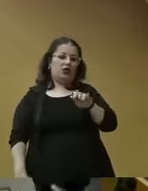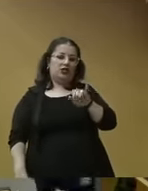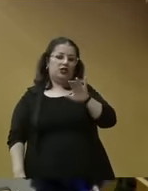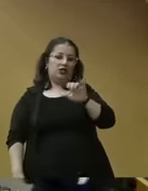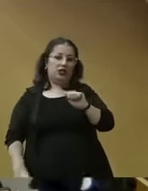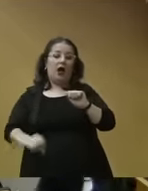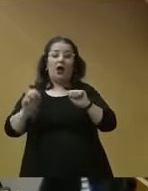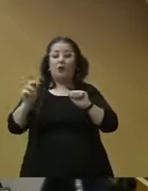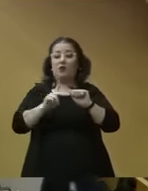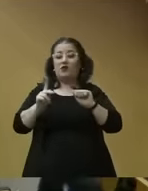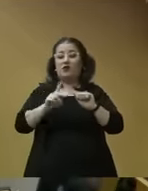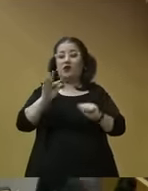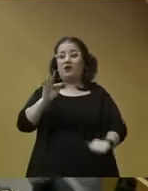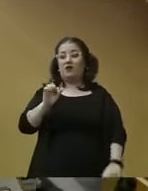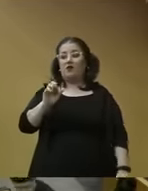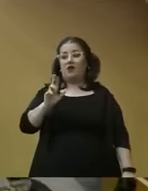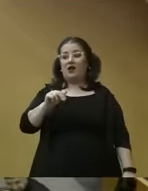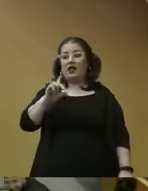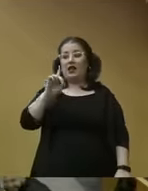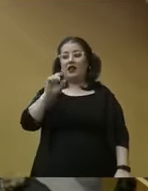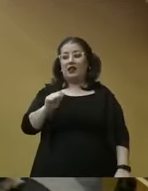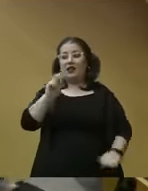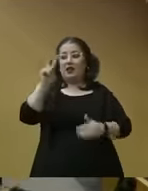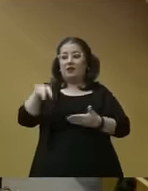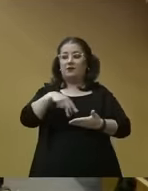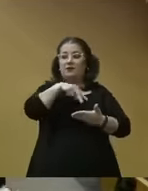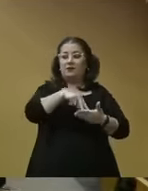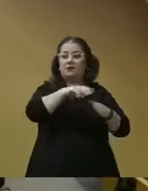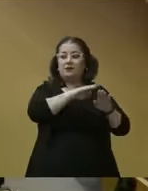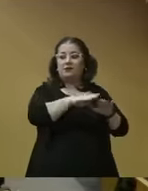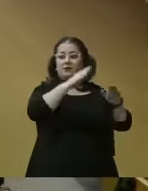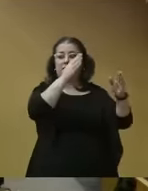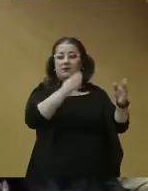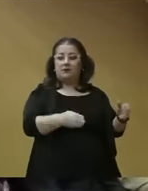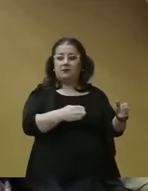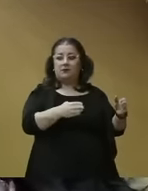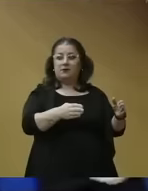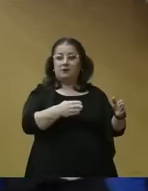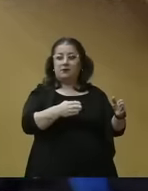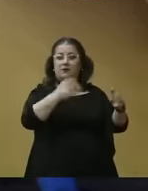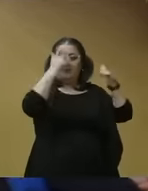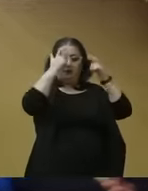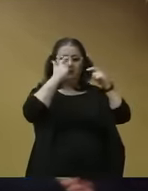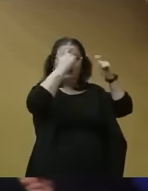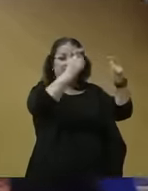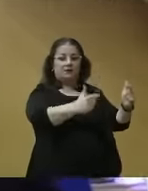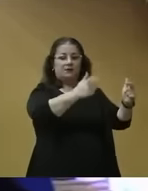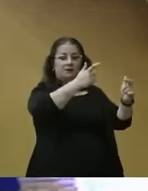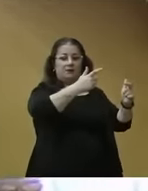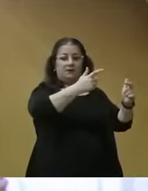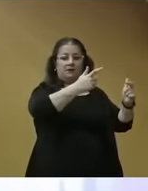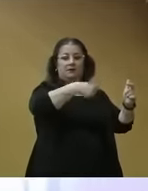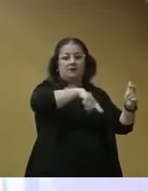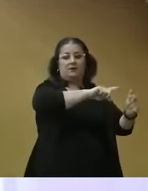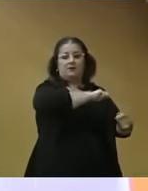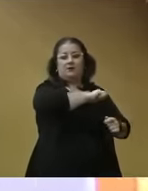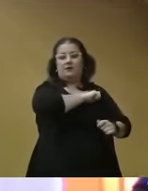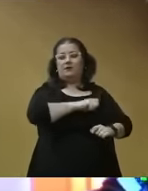Fernanda Gervasoni, para que se posicione junto à mesa, a fim de proceder à colocação dos chapéus nos